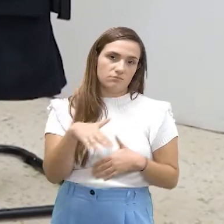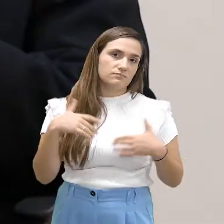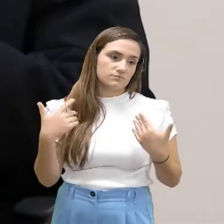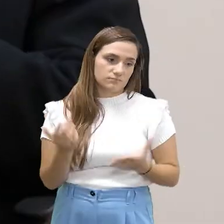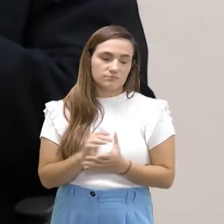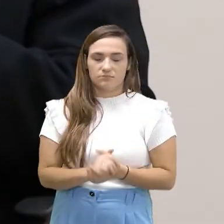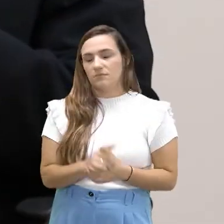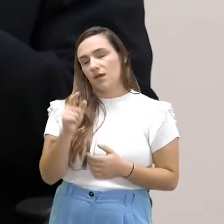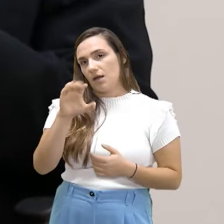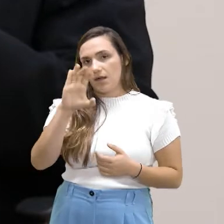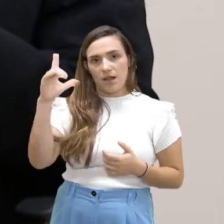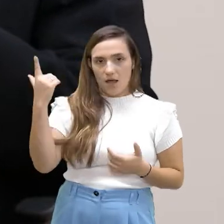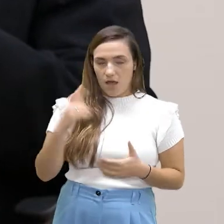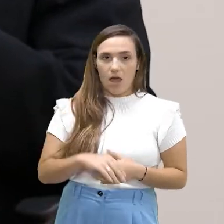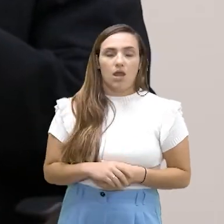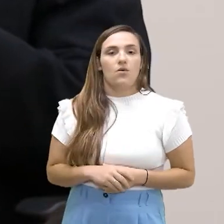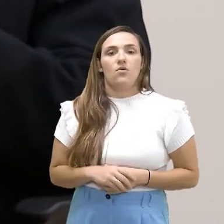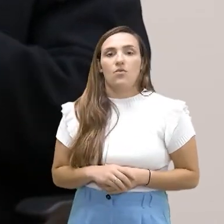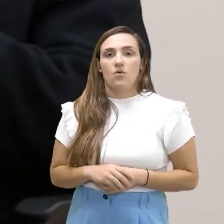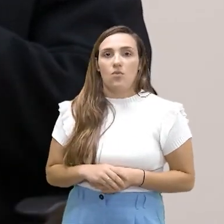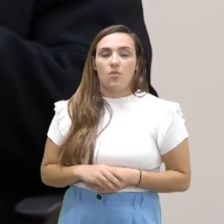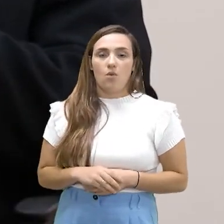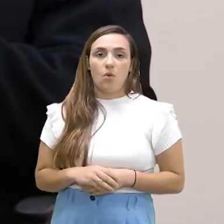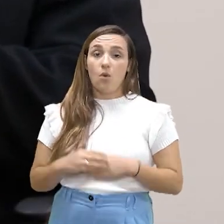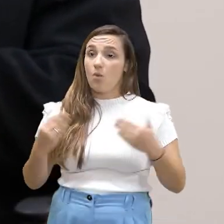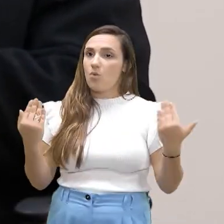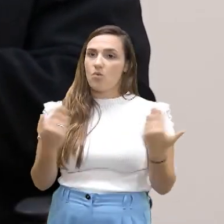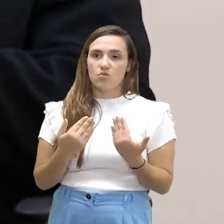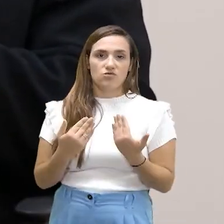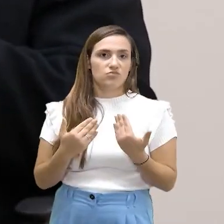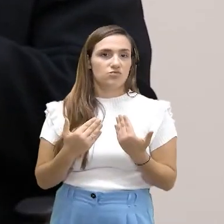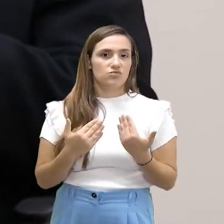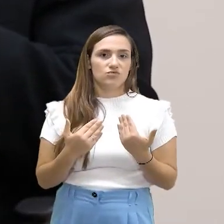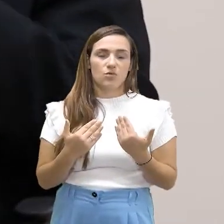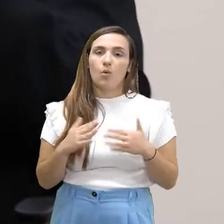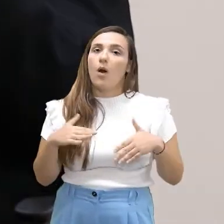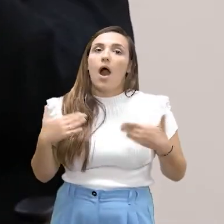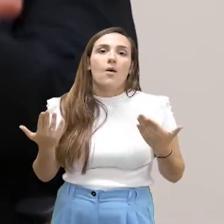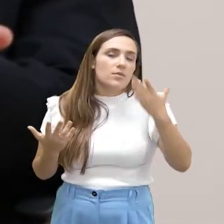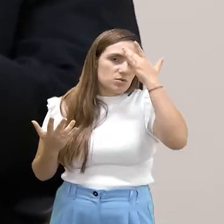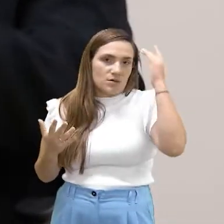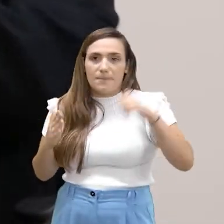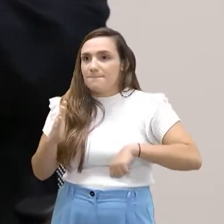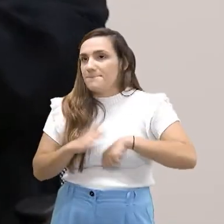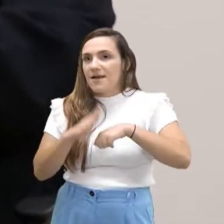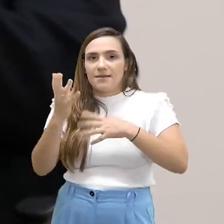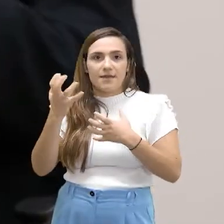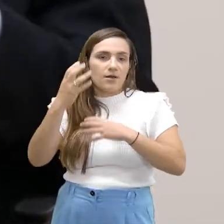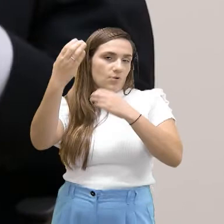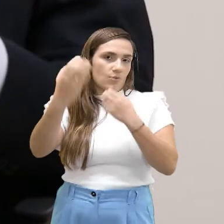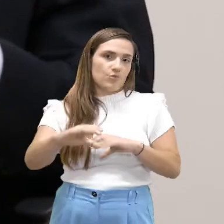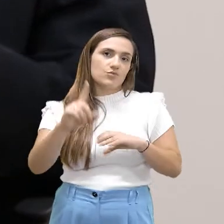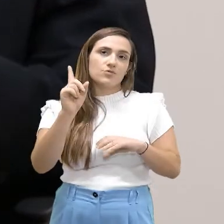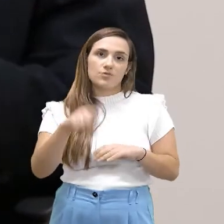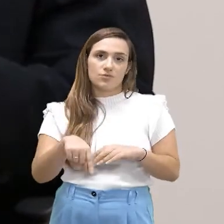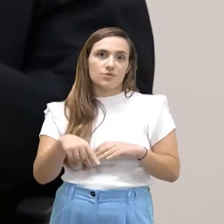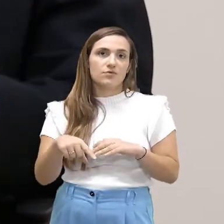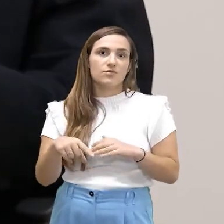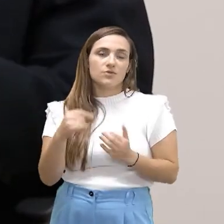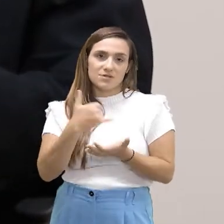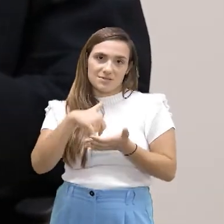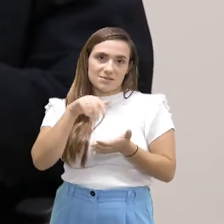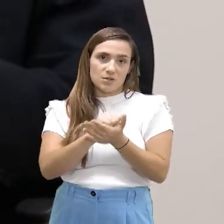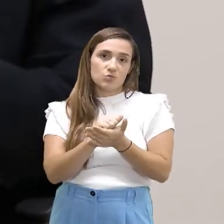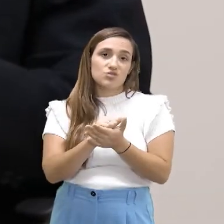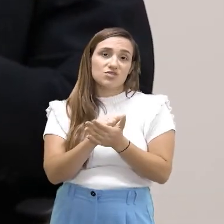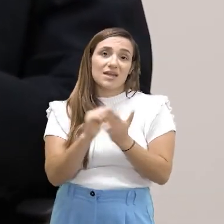forma geral. Sendo que, claro, obviamente, hoje a atividade mais concorrida, principalmente para quem faz concurso, é o